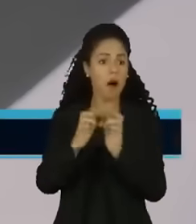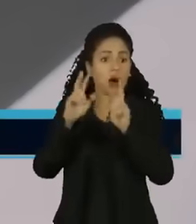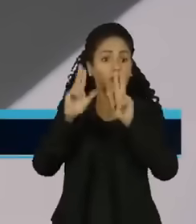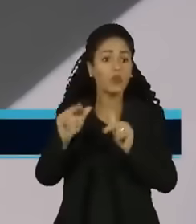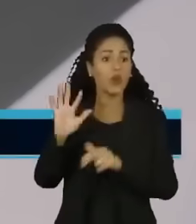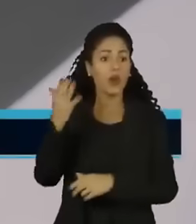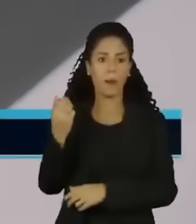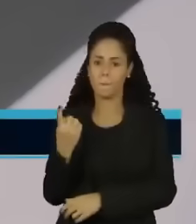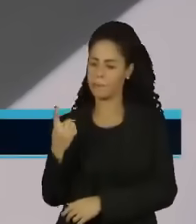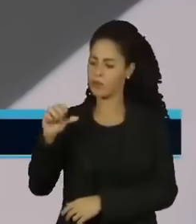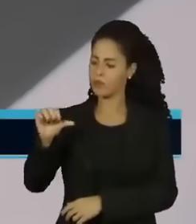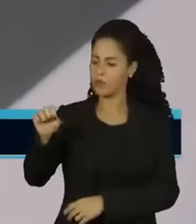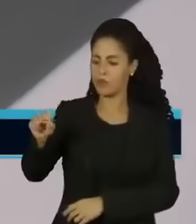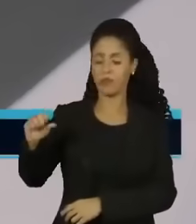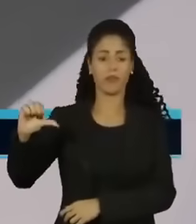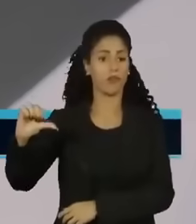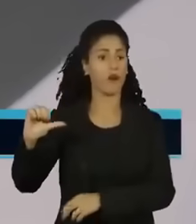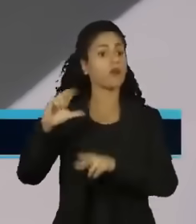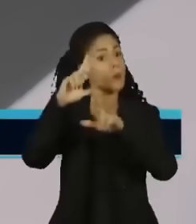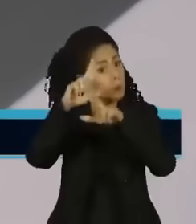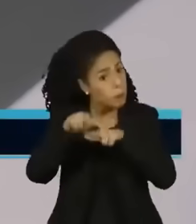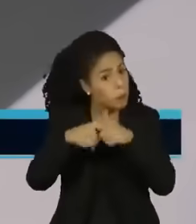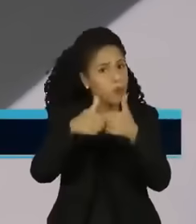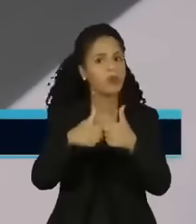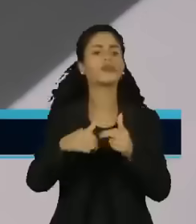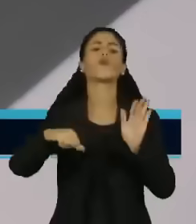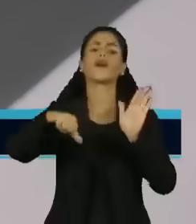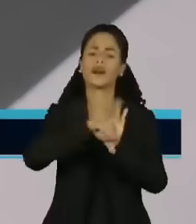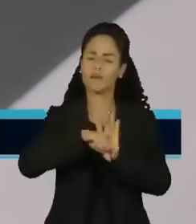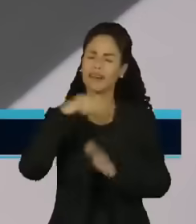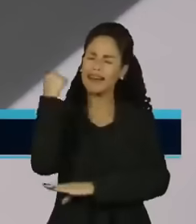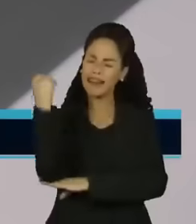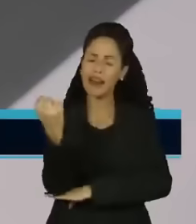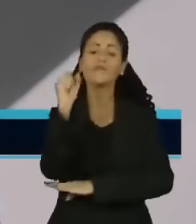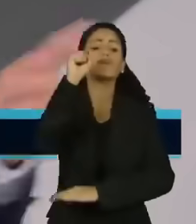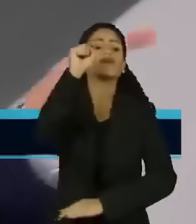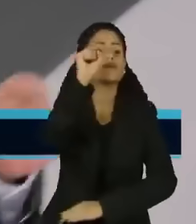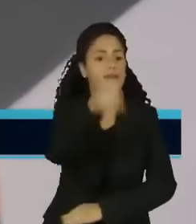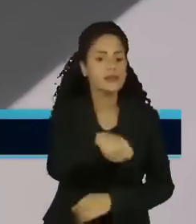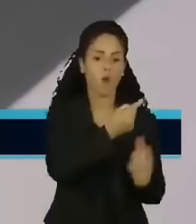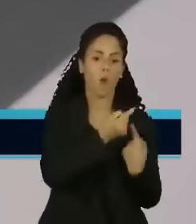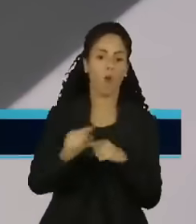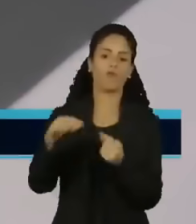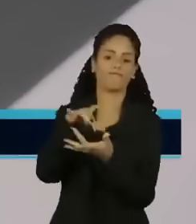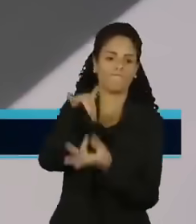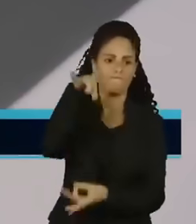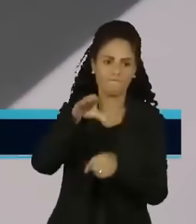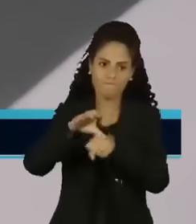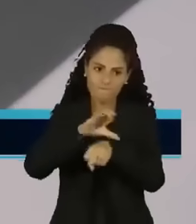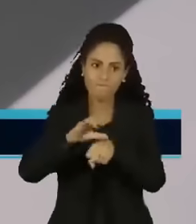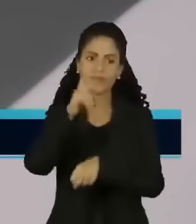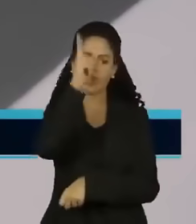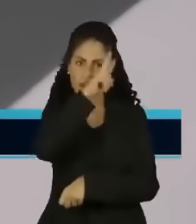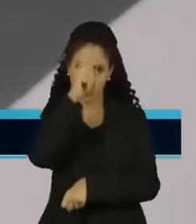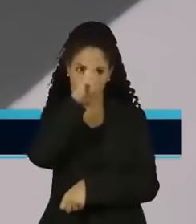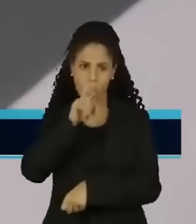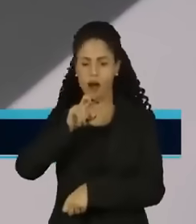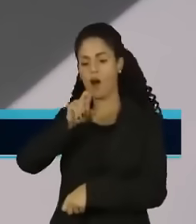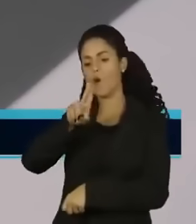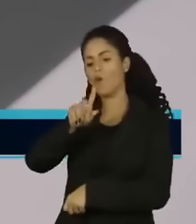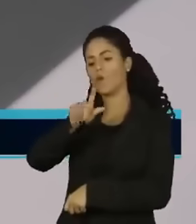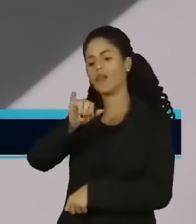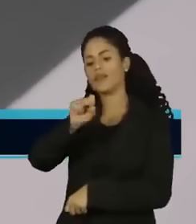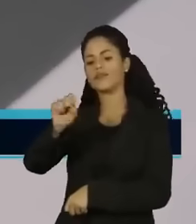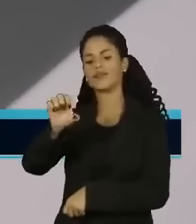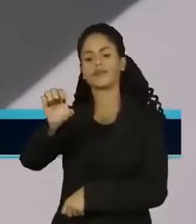desde 1889. Portanto, é um crime gravíssimo contra a Constituição. E aí, lembrar o doutor Ulisses Guimarães, o célebre